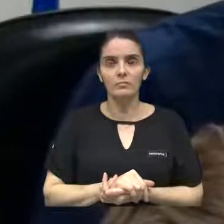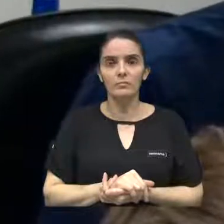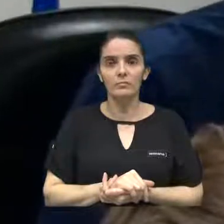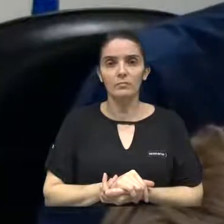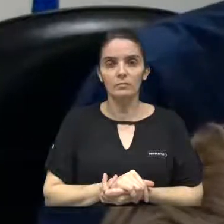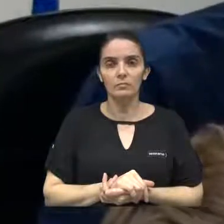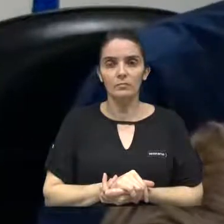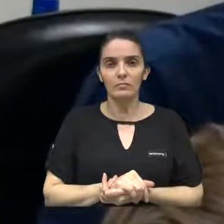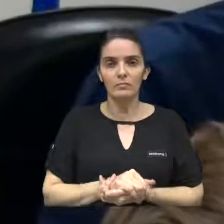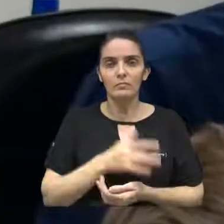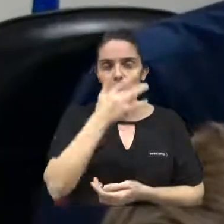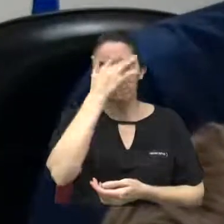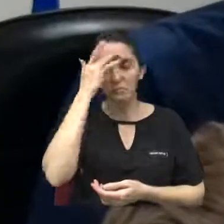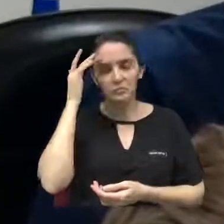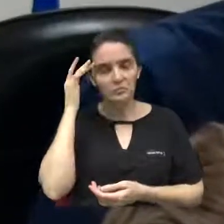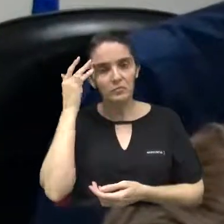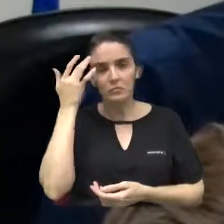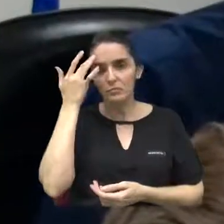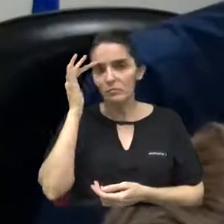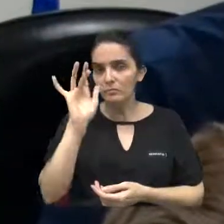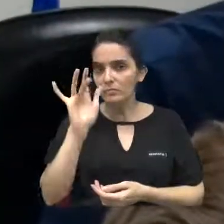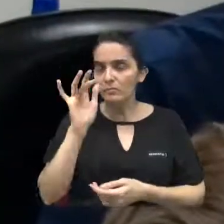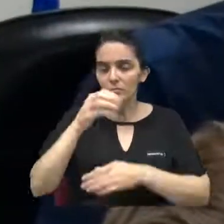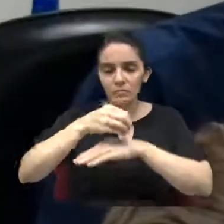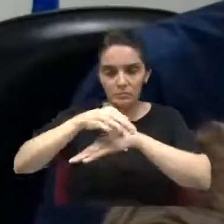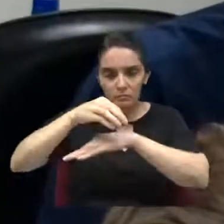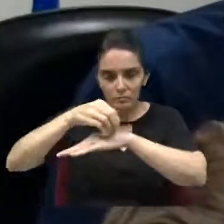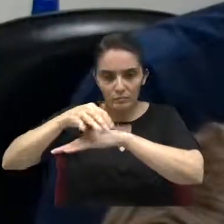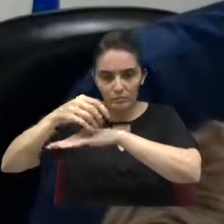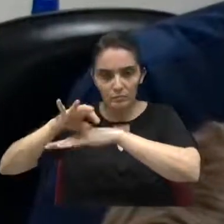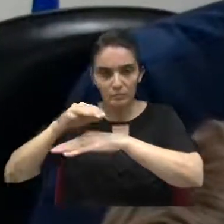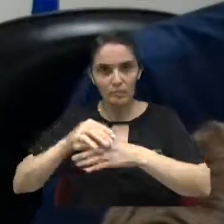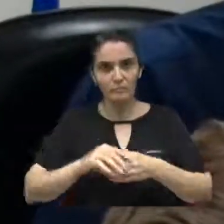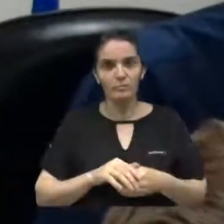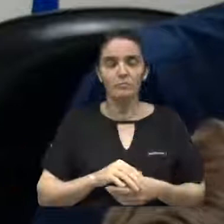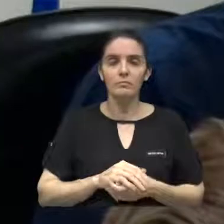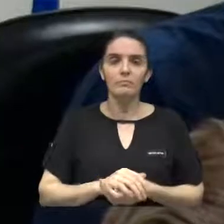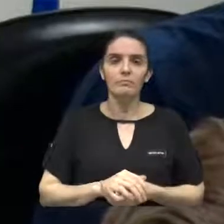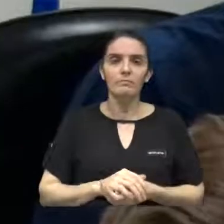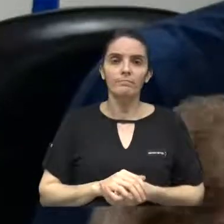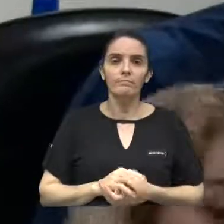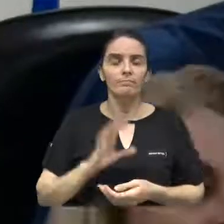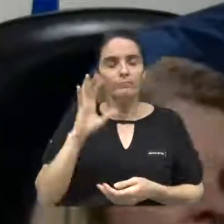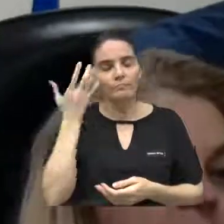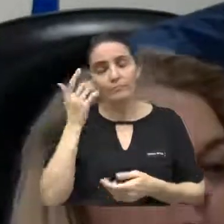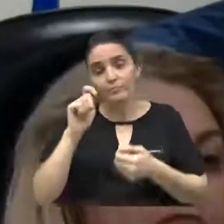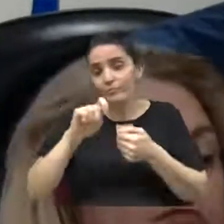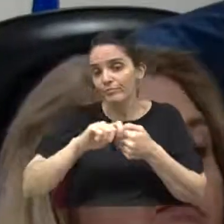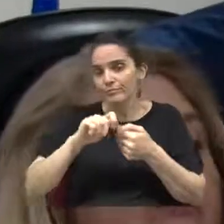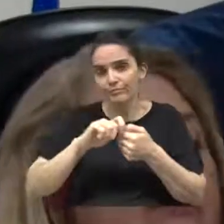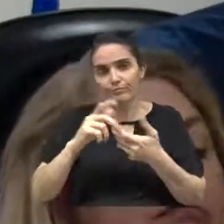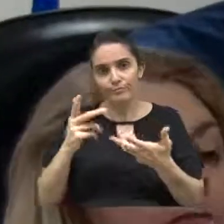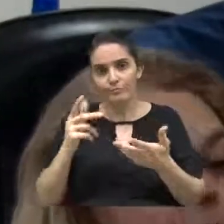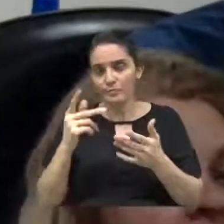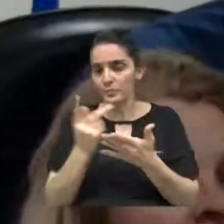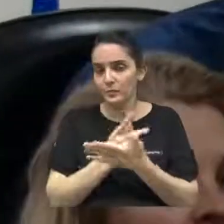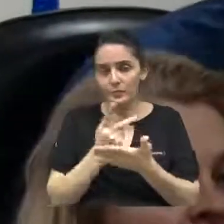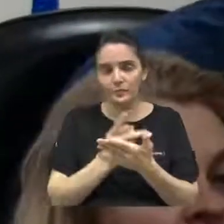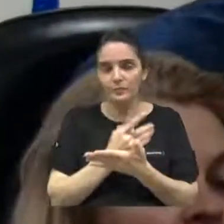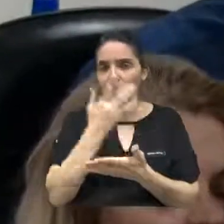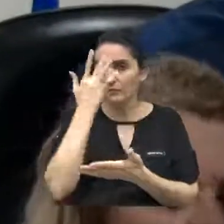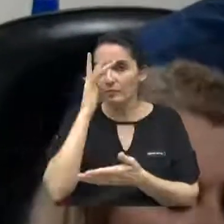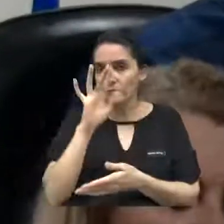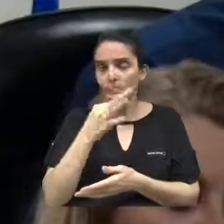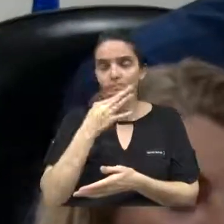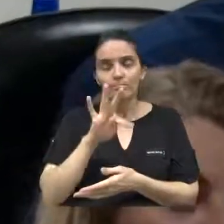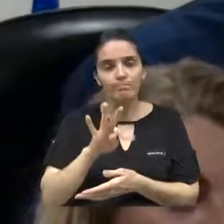que não têm acesso a essa informação acabam sendo vítima de mais, vamos dizer